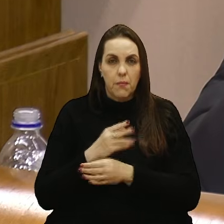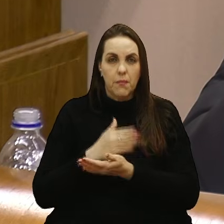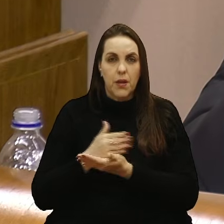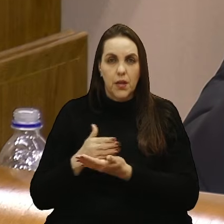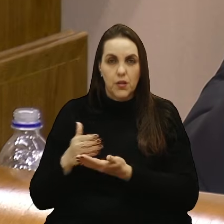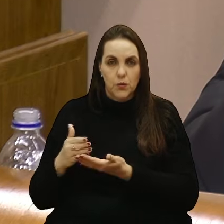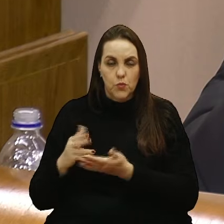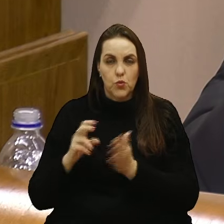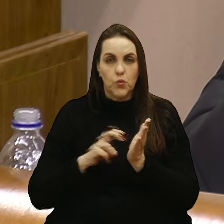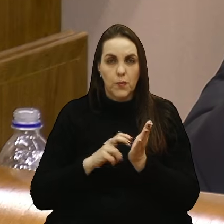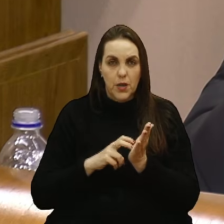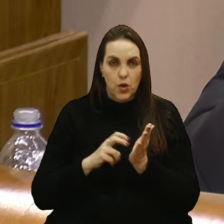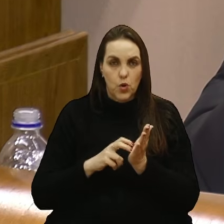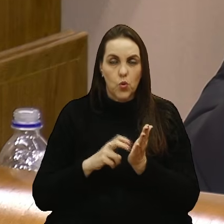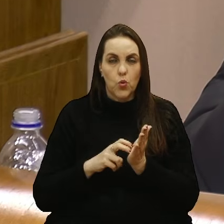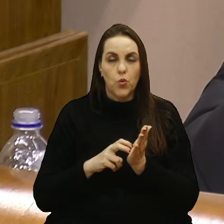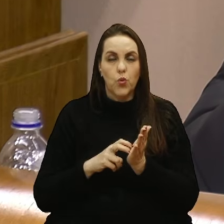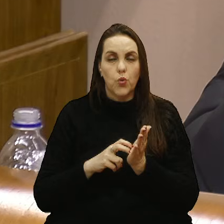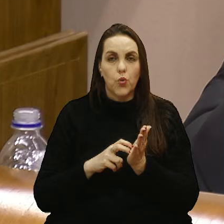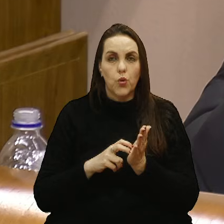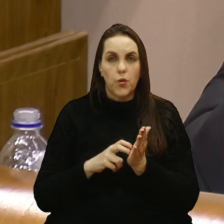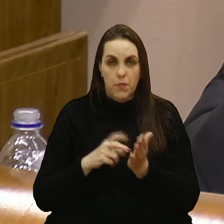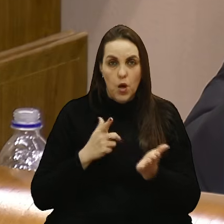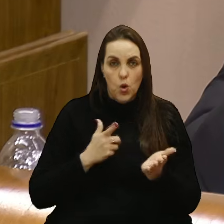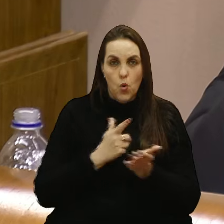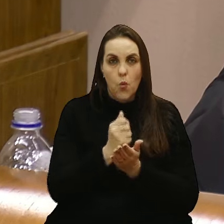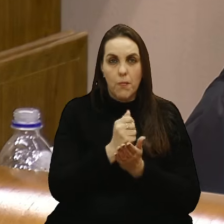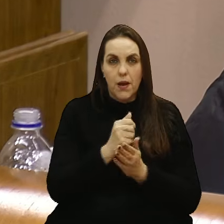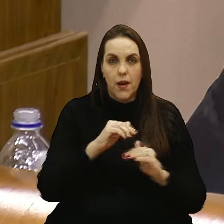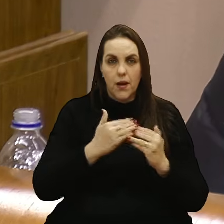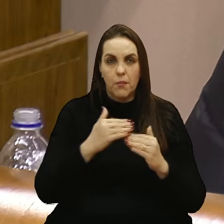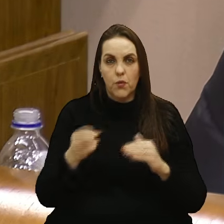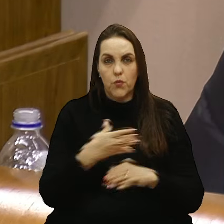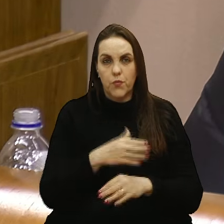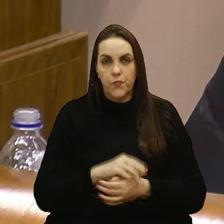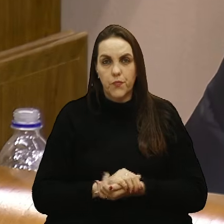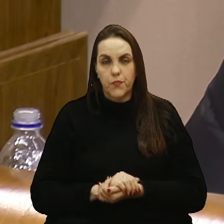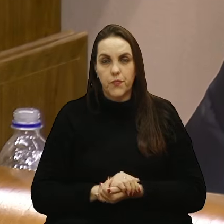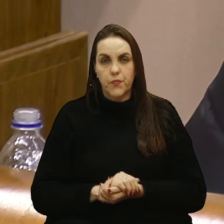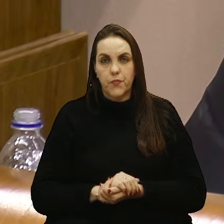empréstimos bancários para adquirir esses equipamentos.